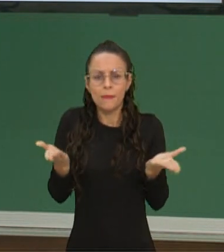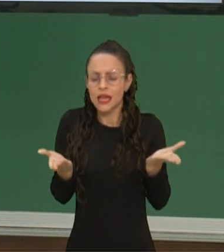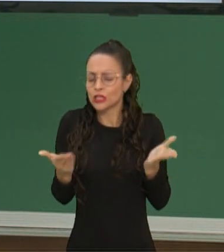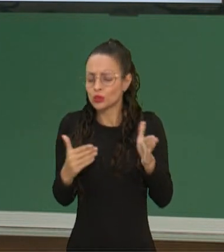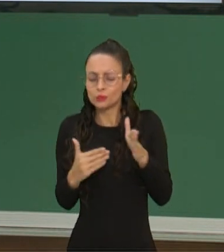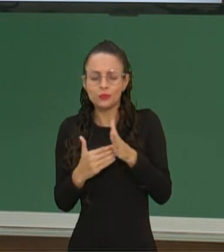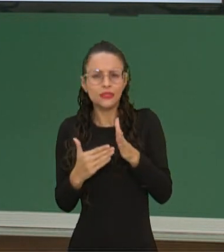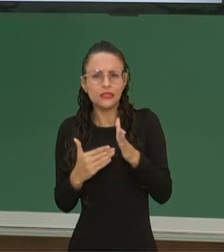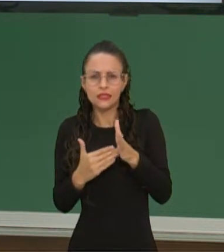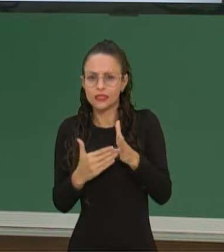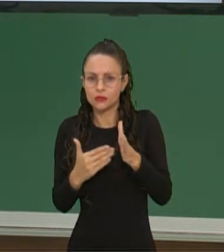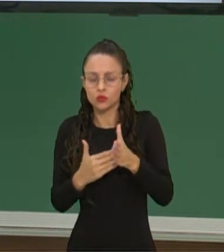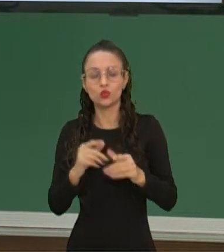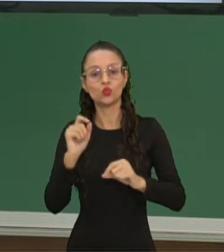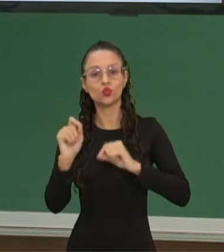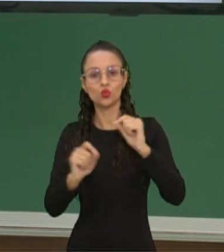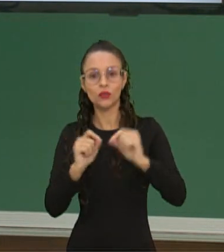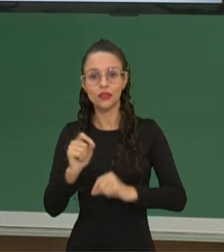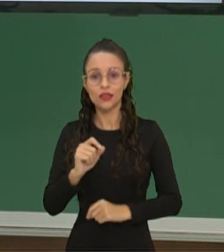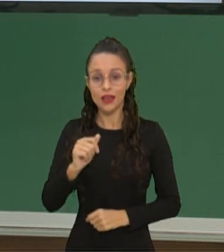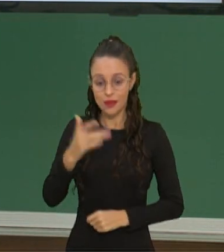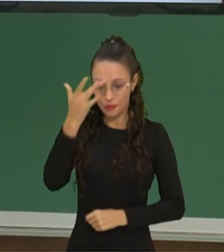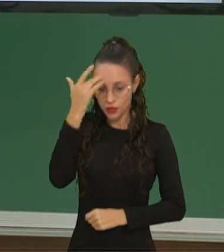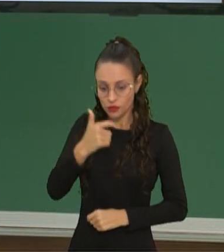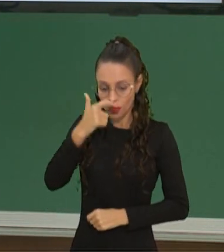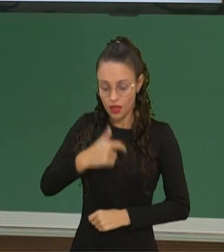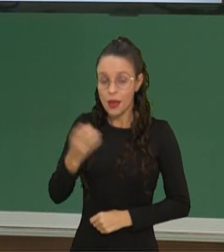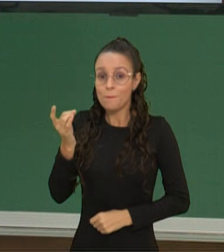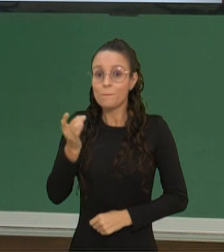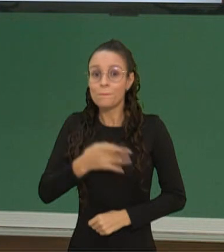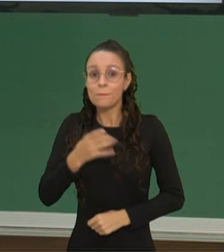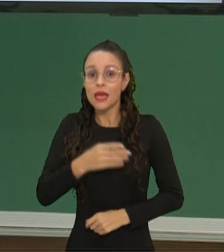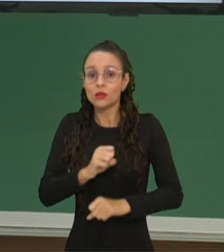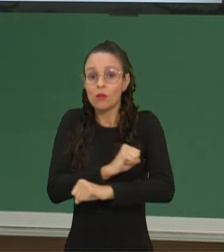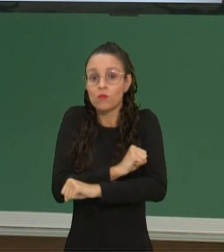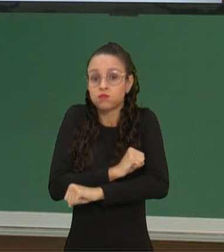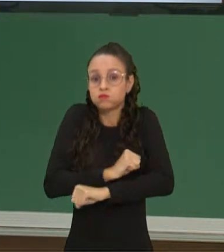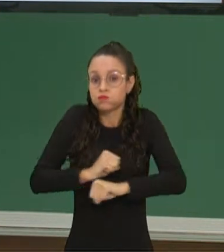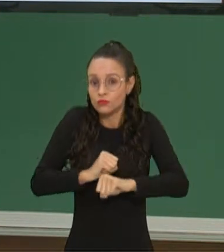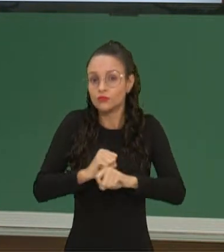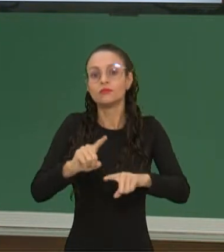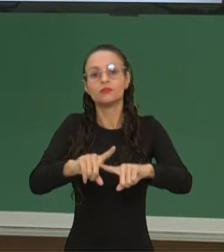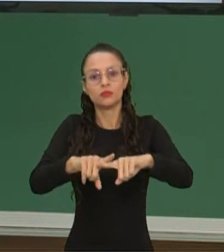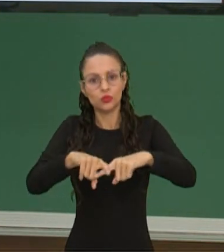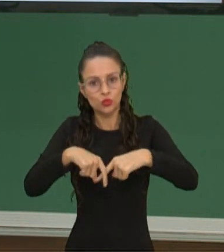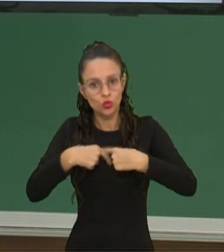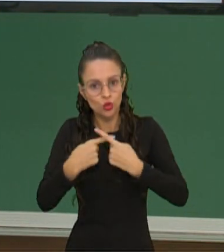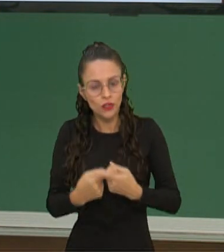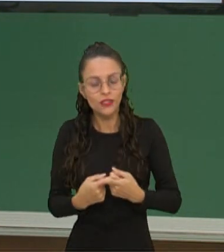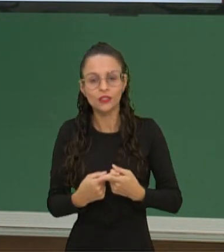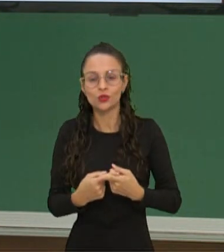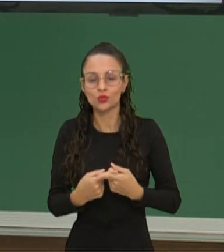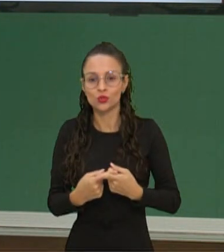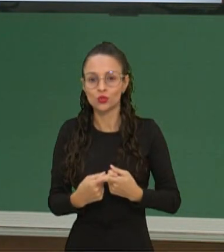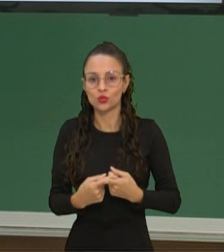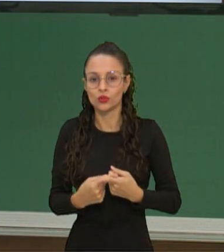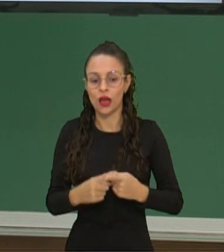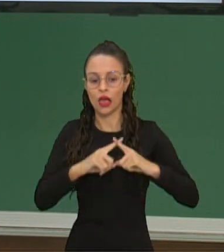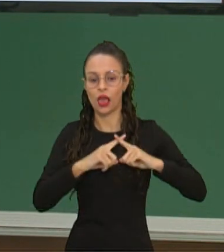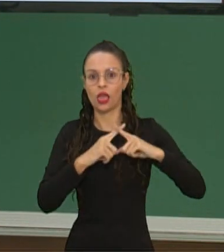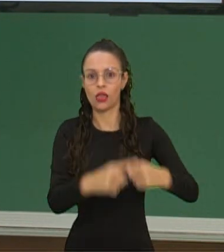e aí ela acaba tendo um tremor um medo extremo de engordar por isso ela recusa